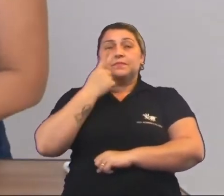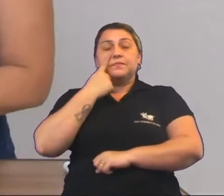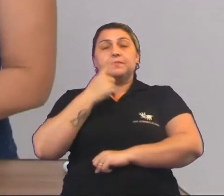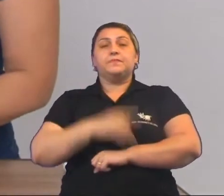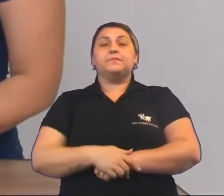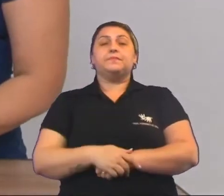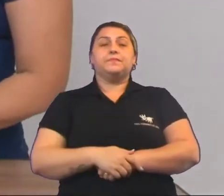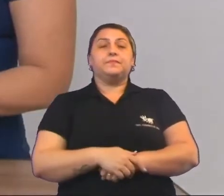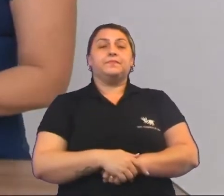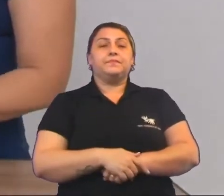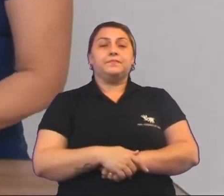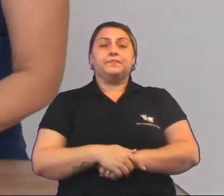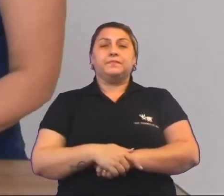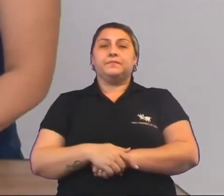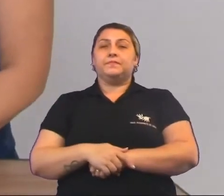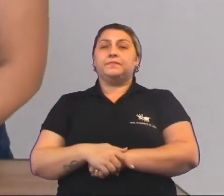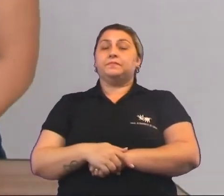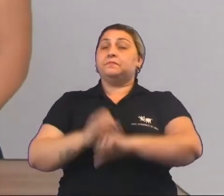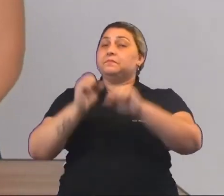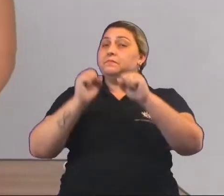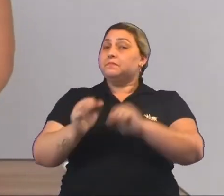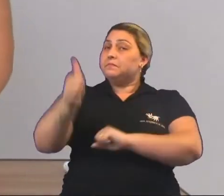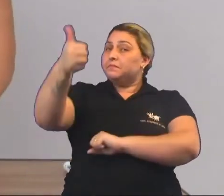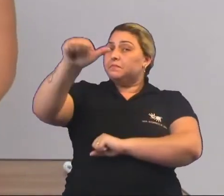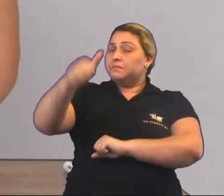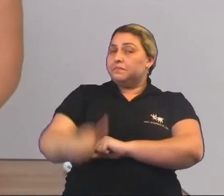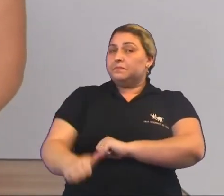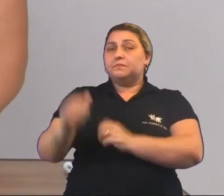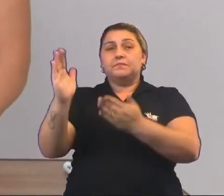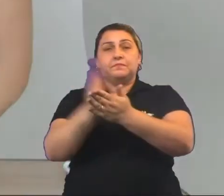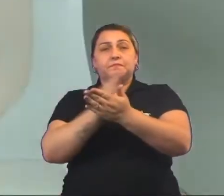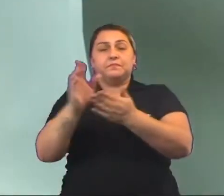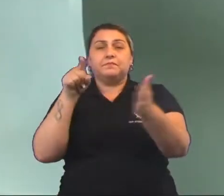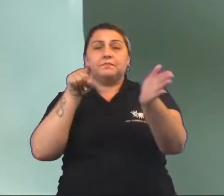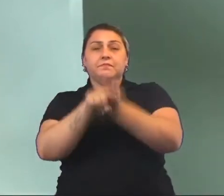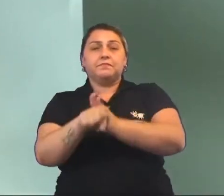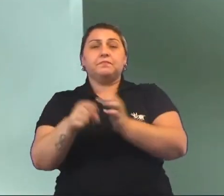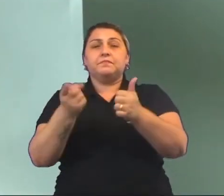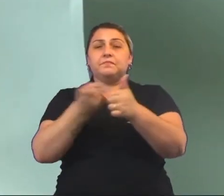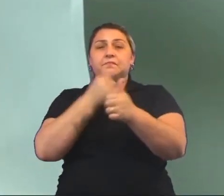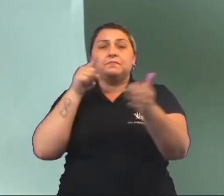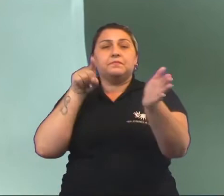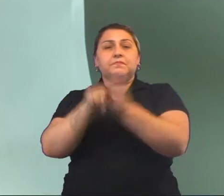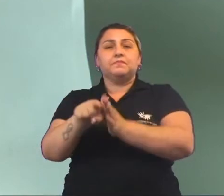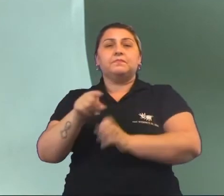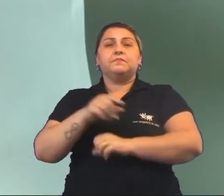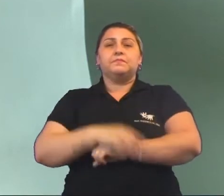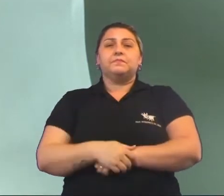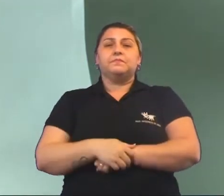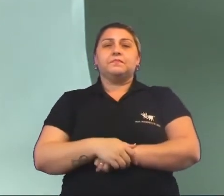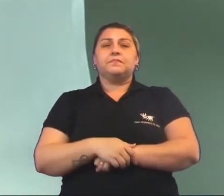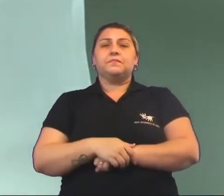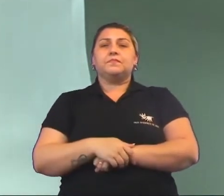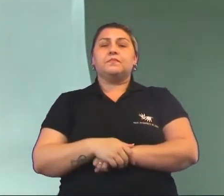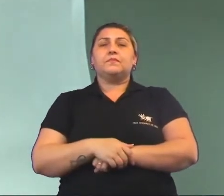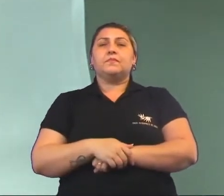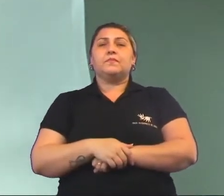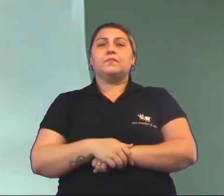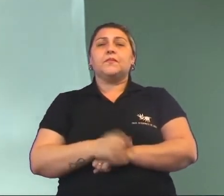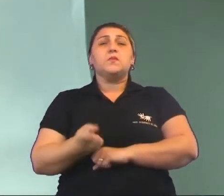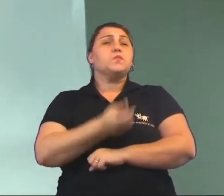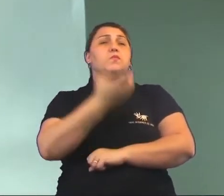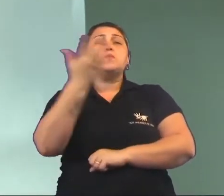comigo. Então, eu quero que vocês possam analisar comigo algumas perguntas. A primeira perguntinha que eu tenho a vocês é o seguinte, olha